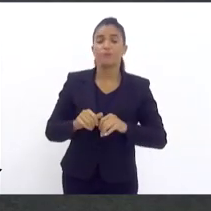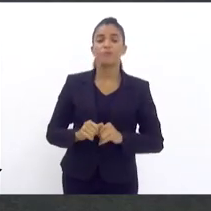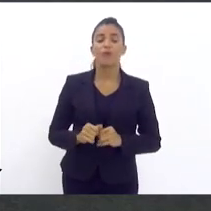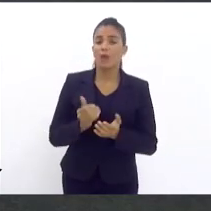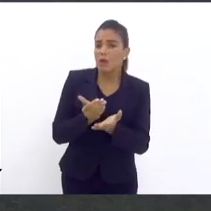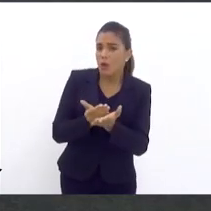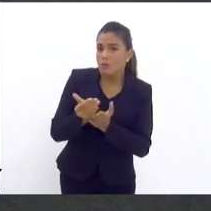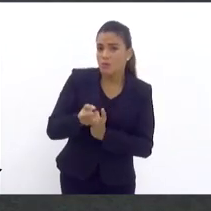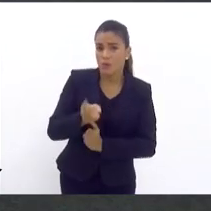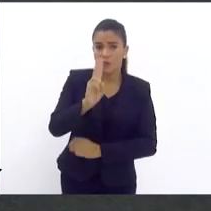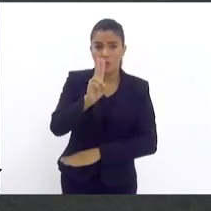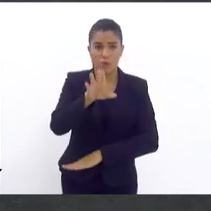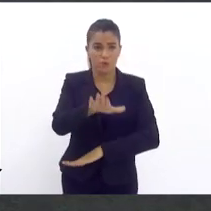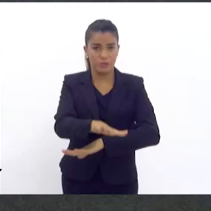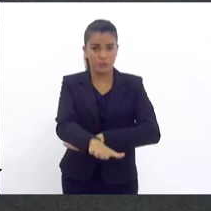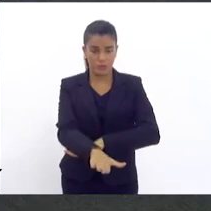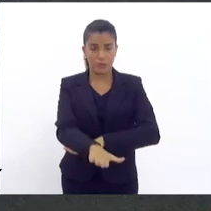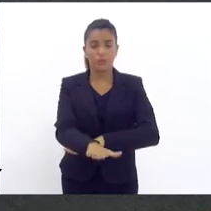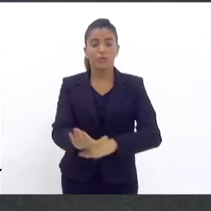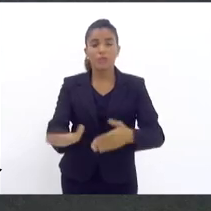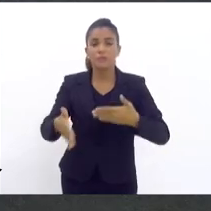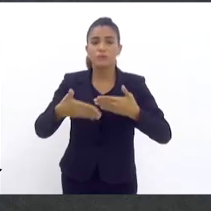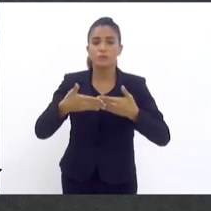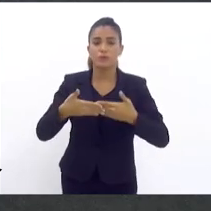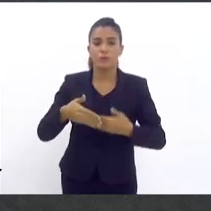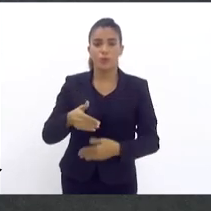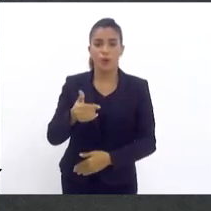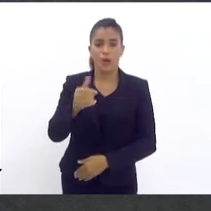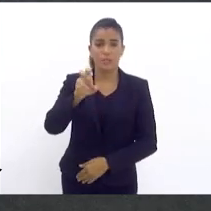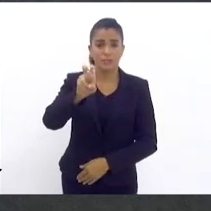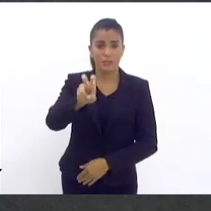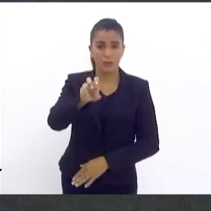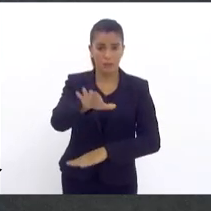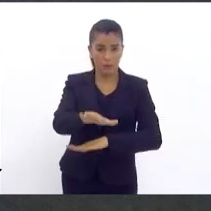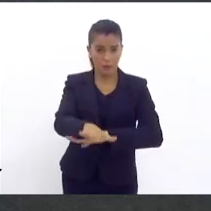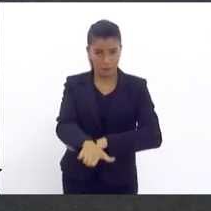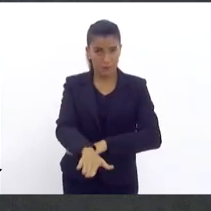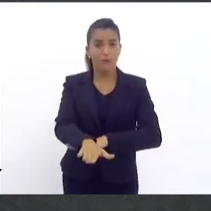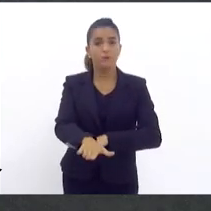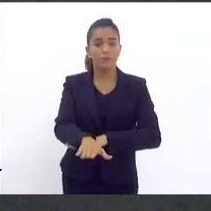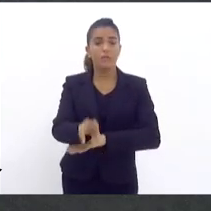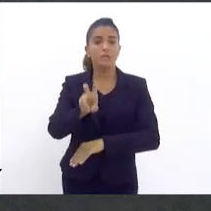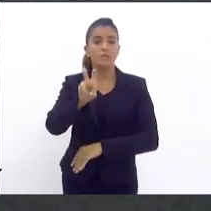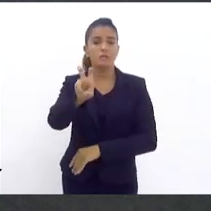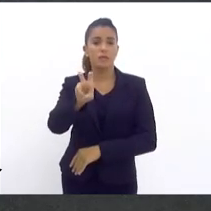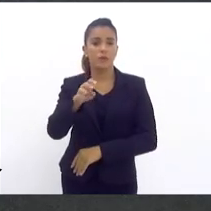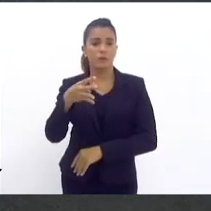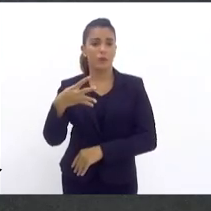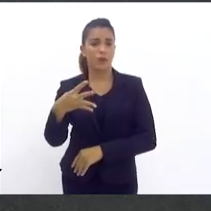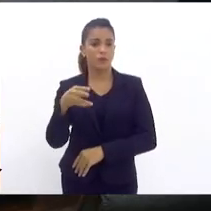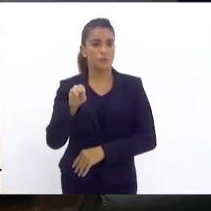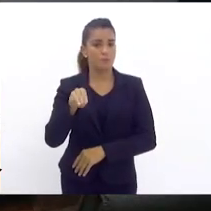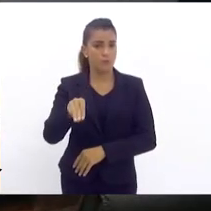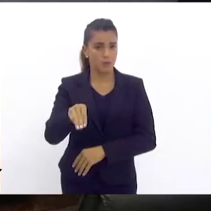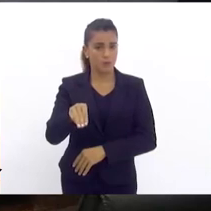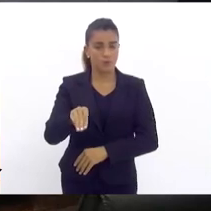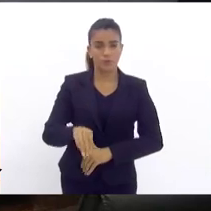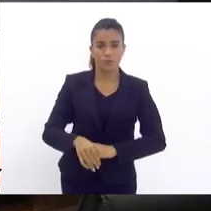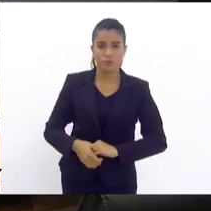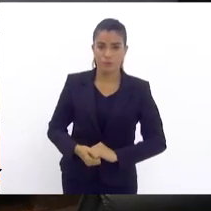iniciada às 14 horas encerrou-se às 17 horas e 54 minutos